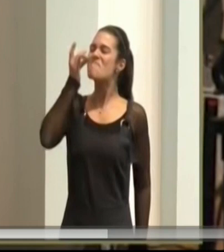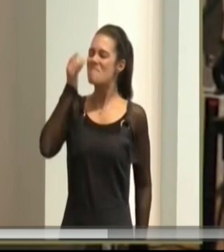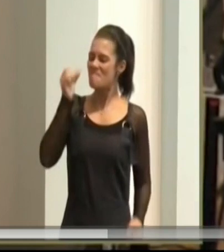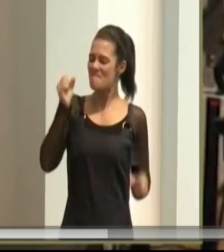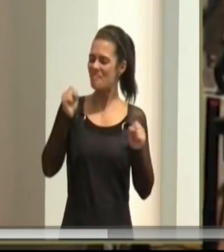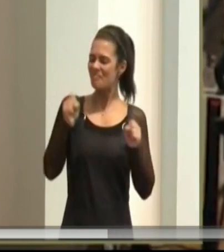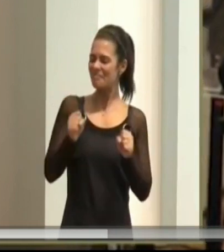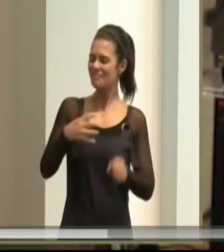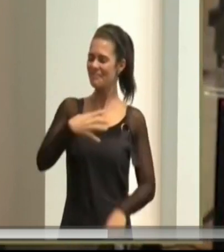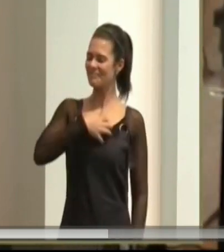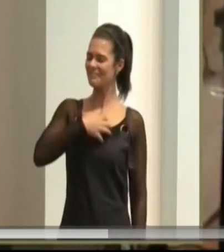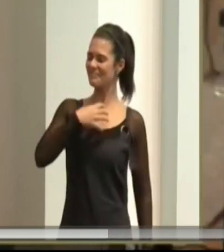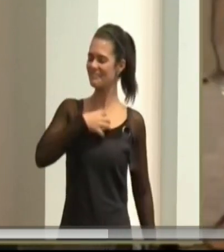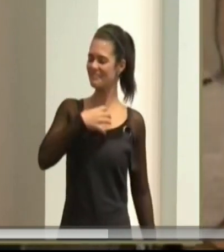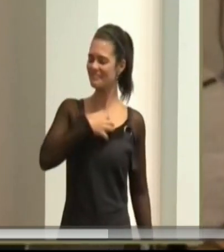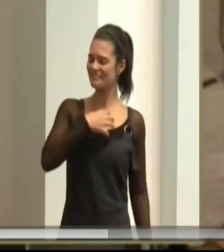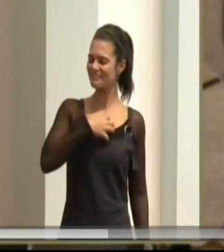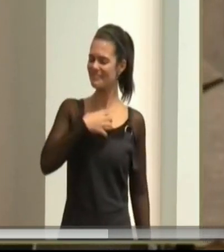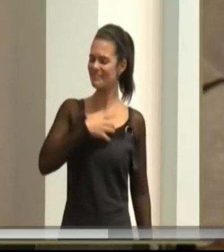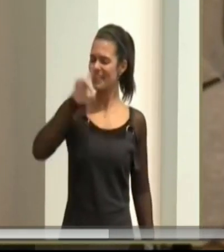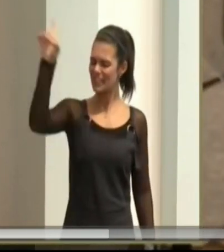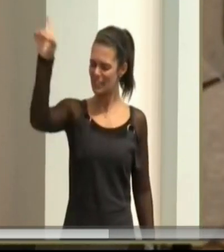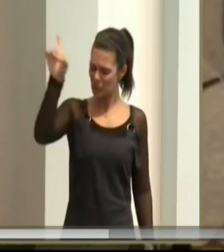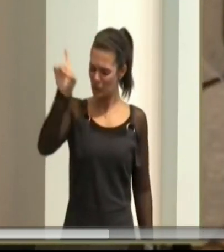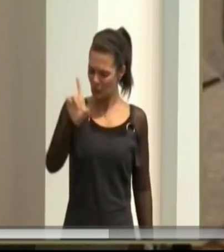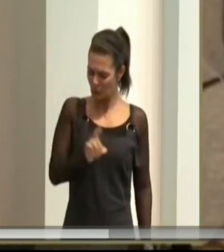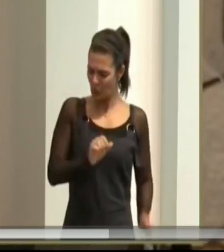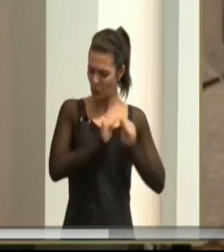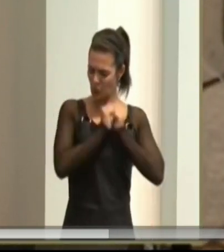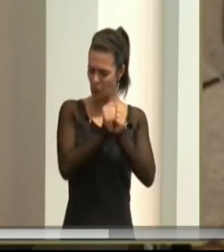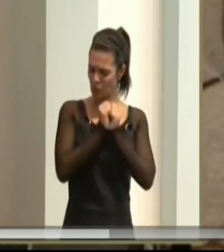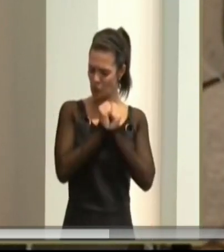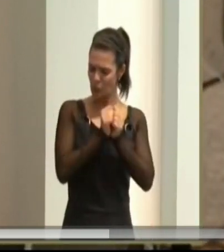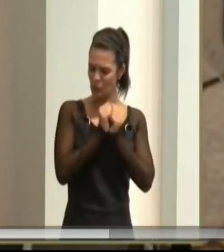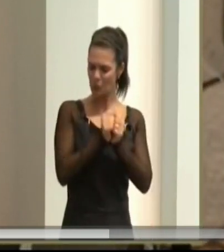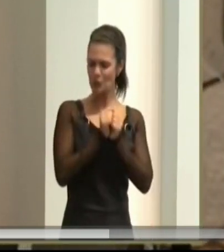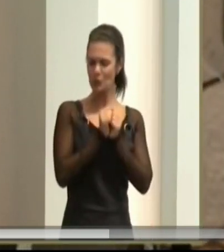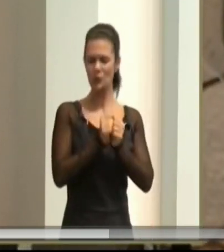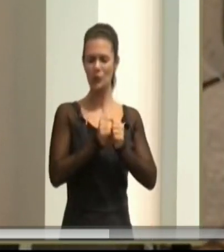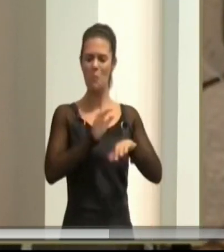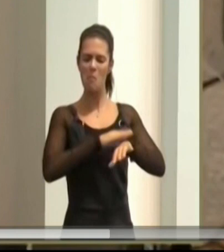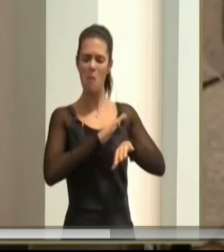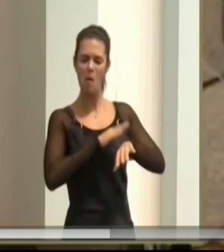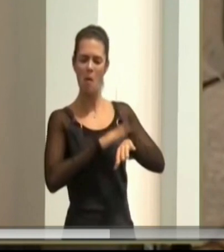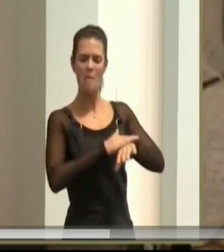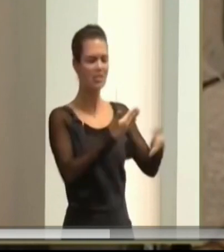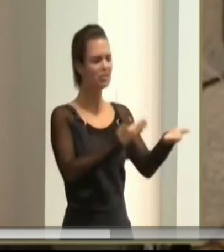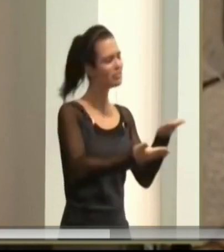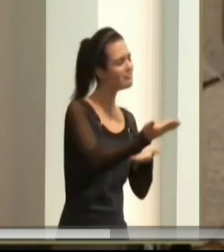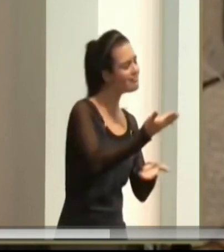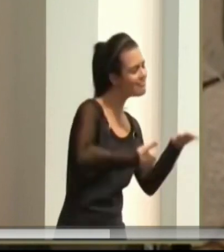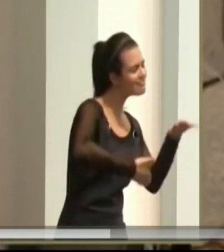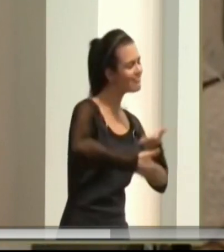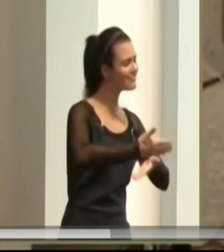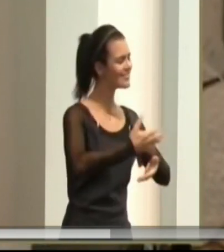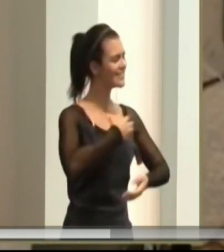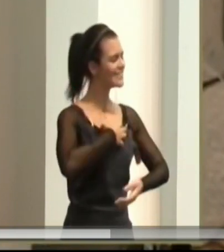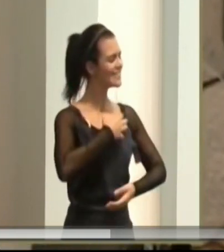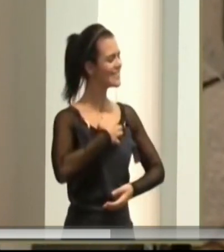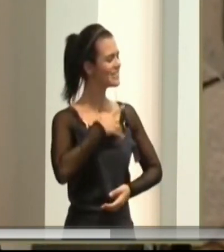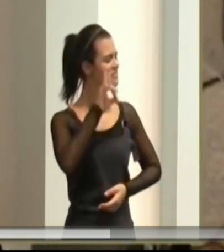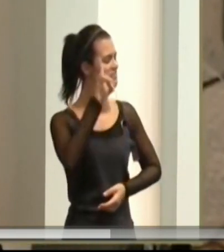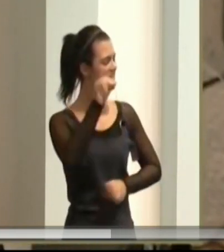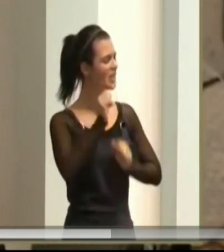quando estamos aqui neste lugar. Sentimos a presença quando estamos com os nossos irmãos. Quando vamos para a nossa casa e ali